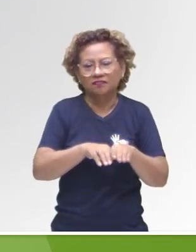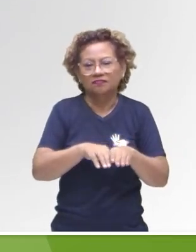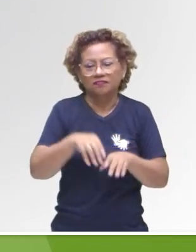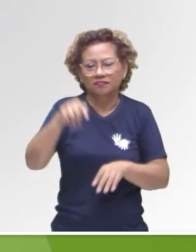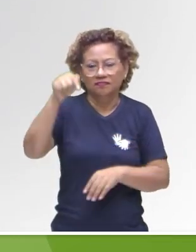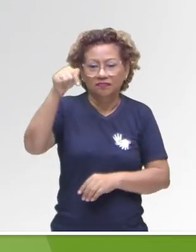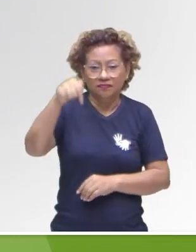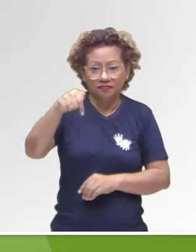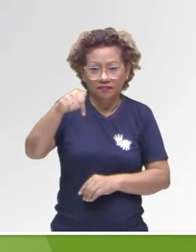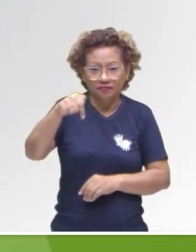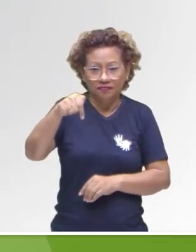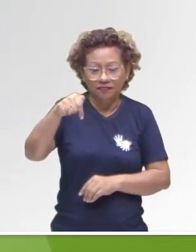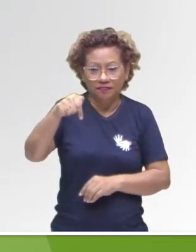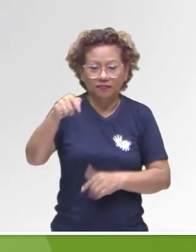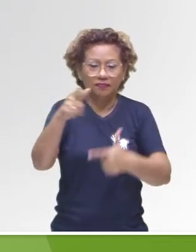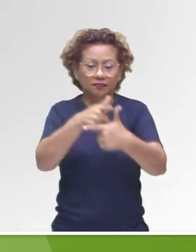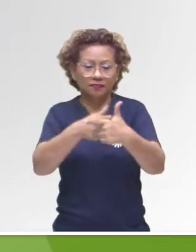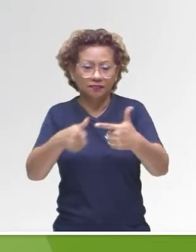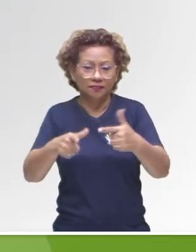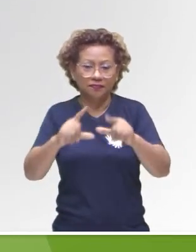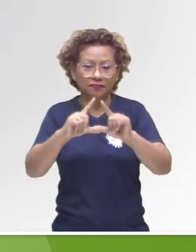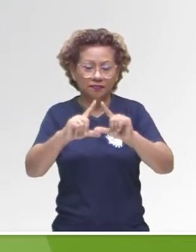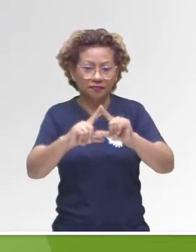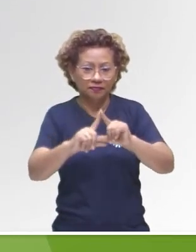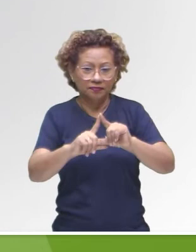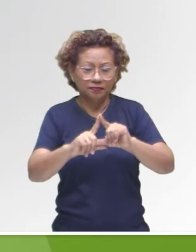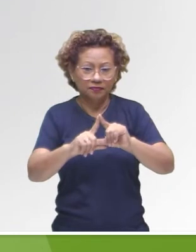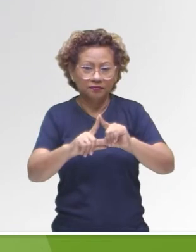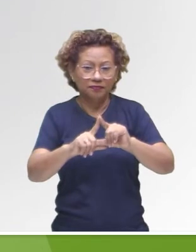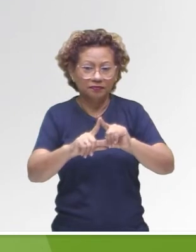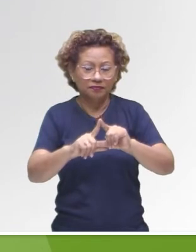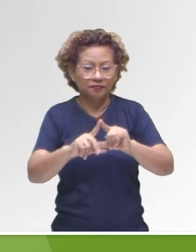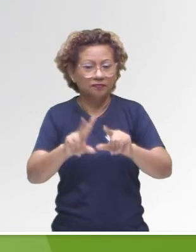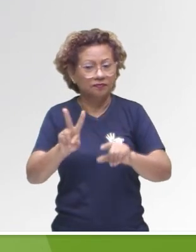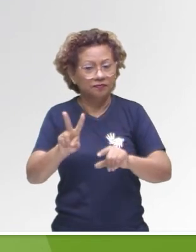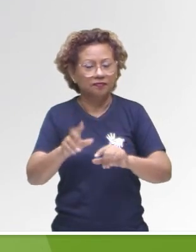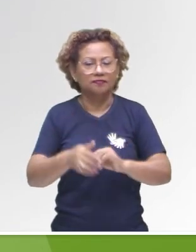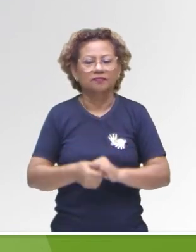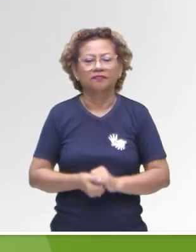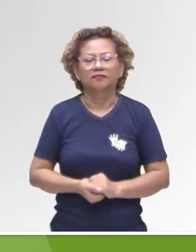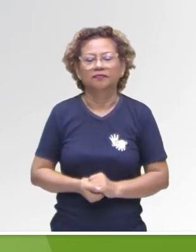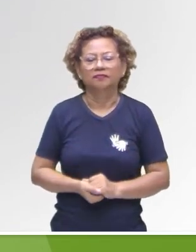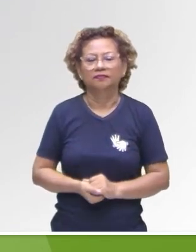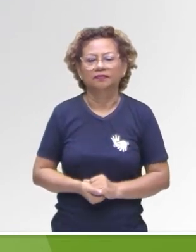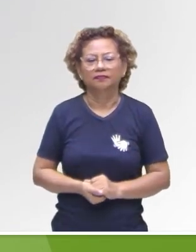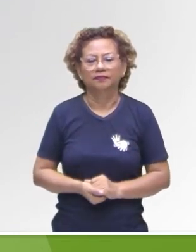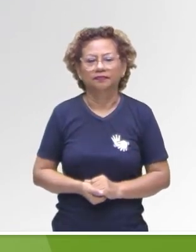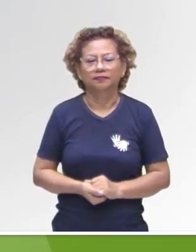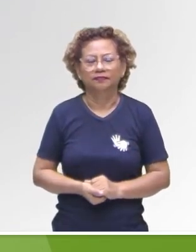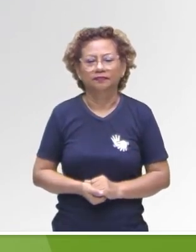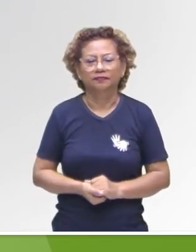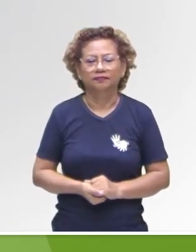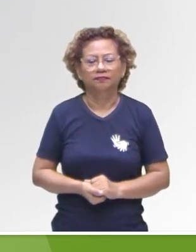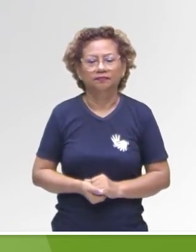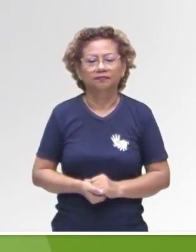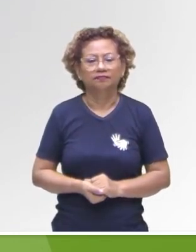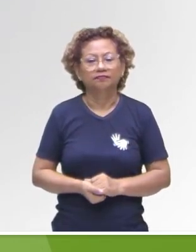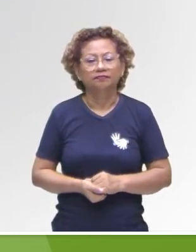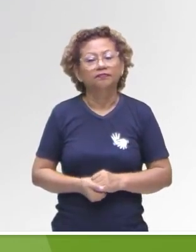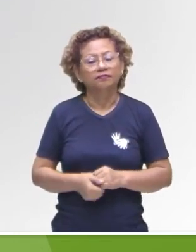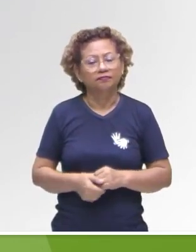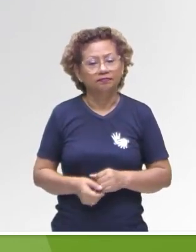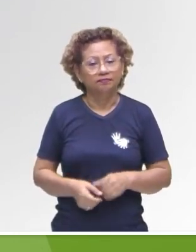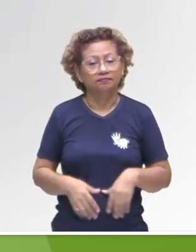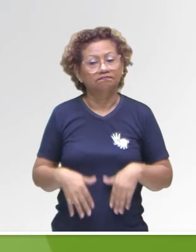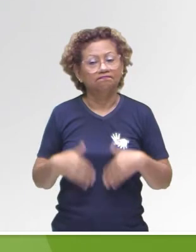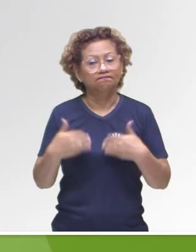carga. O Q é a carga elétrica e o ΔV é a diferença de potencial. Essas 3 grandezas se relacionam